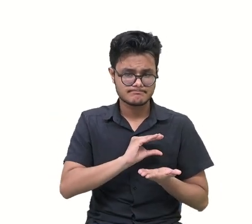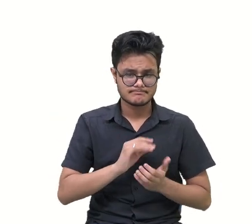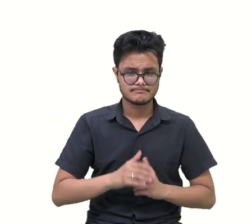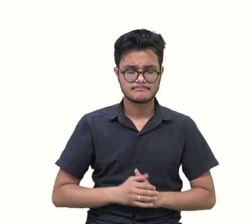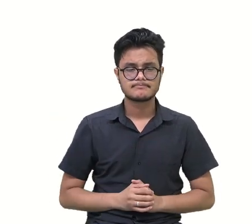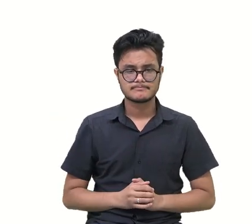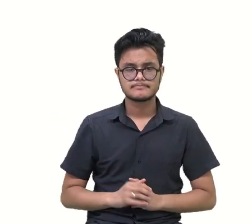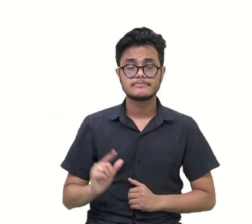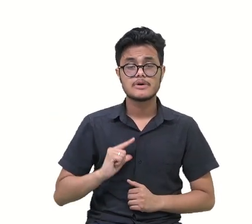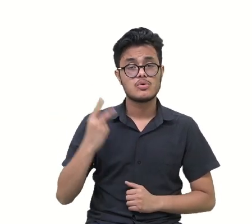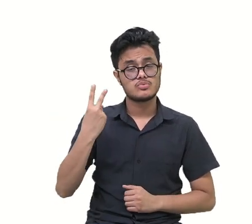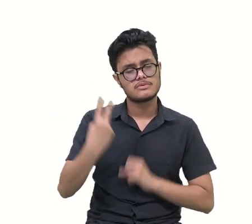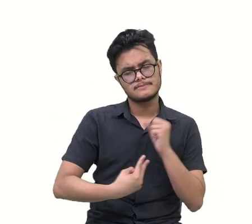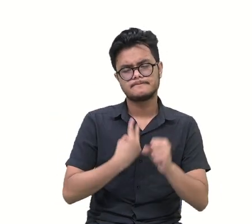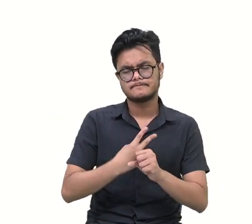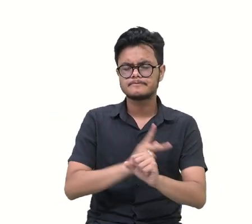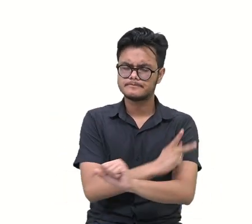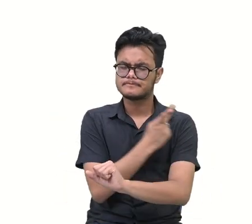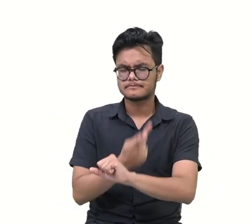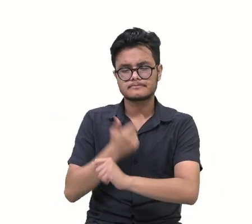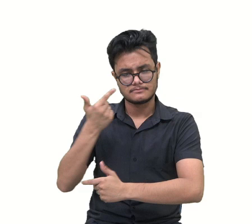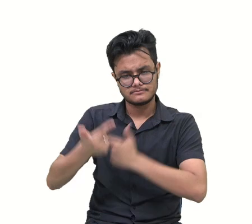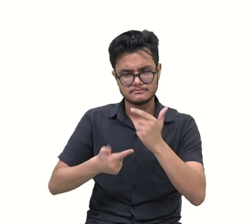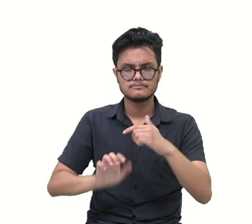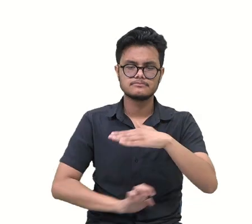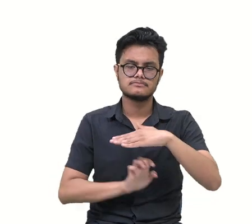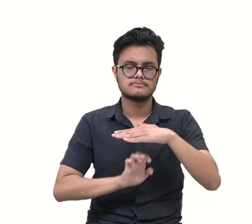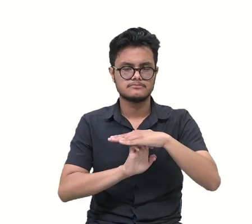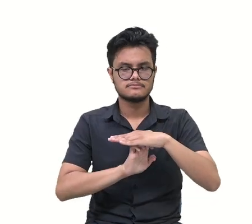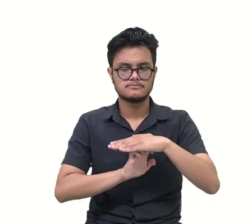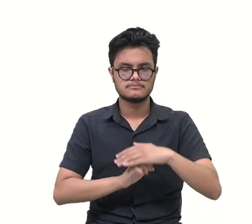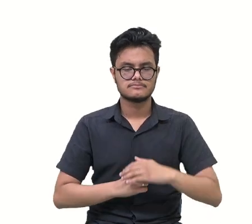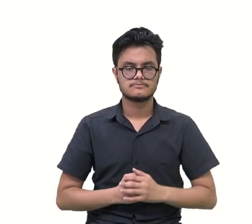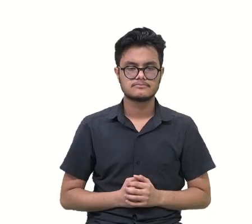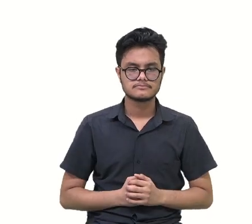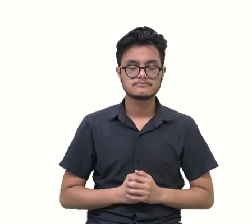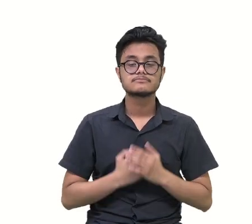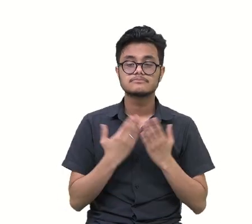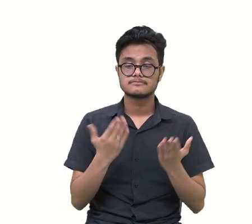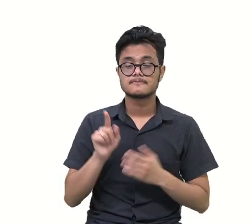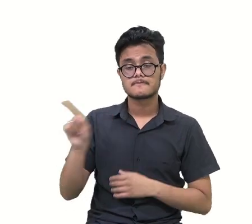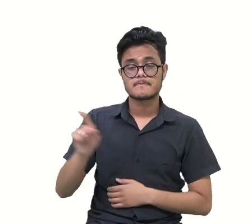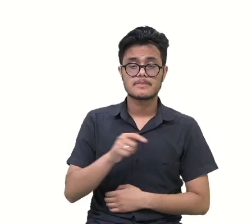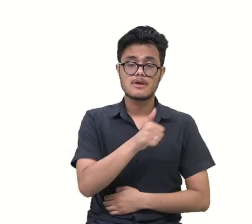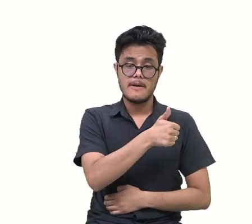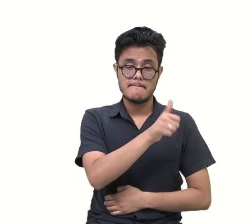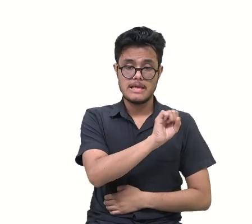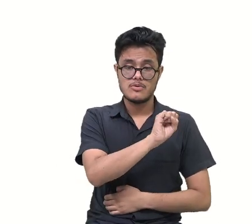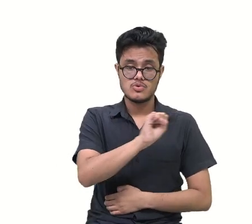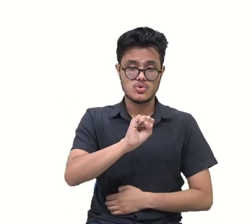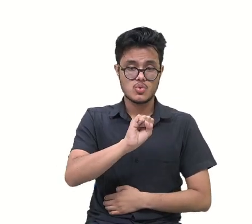seu segundo ano de trabalho nessa empresa. Então, nós teremos aqui 1.800